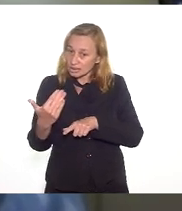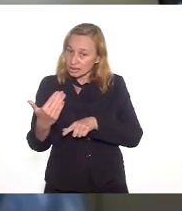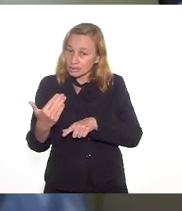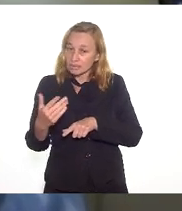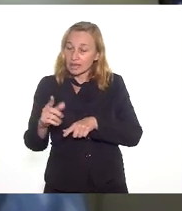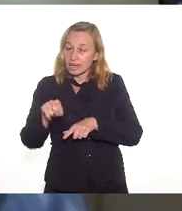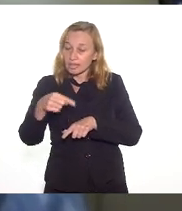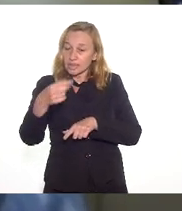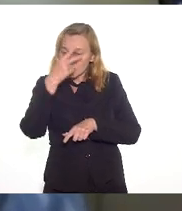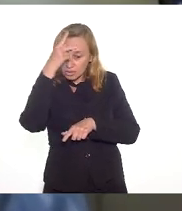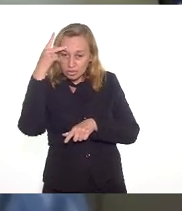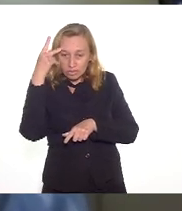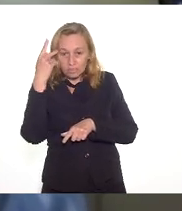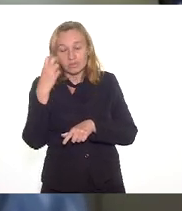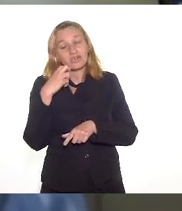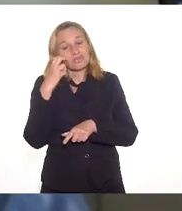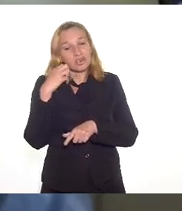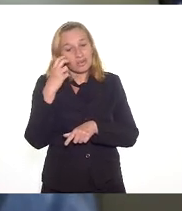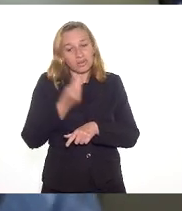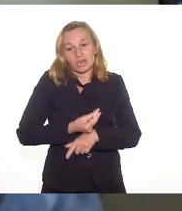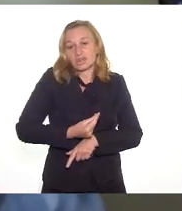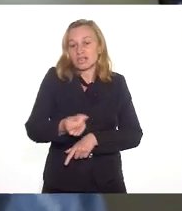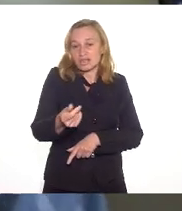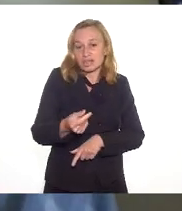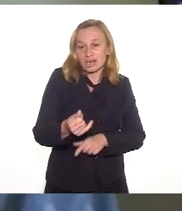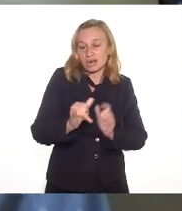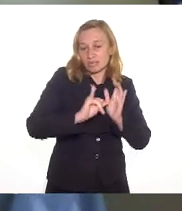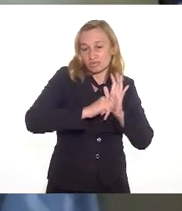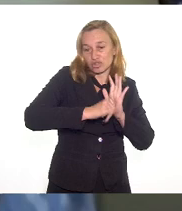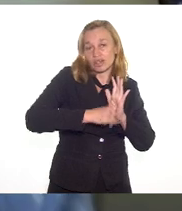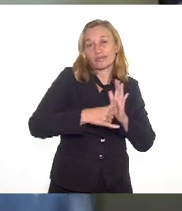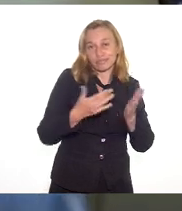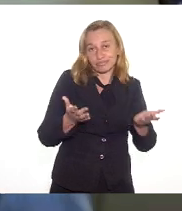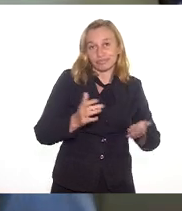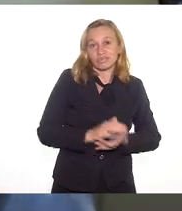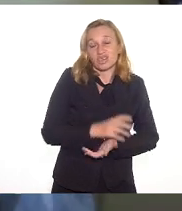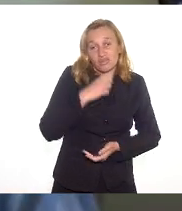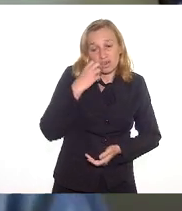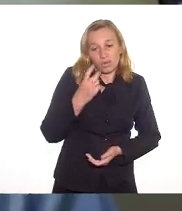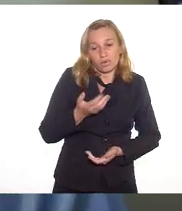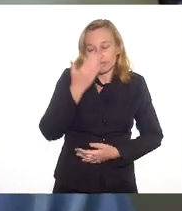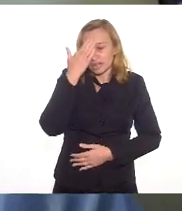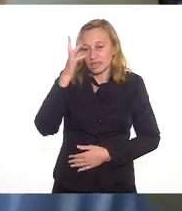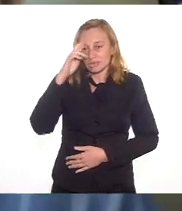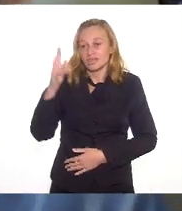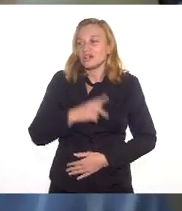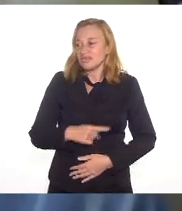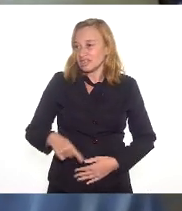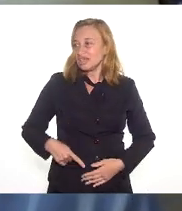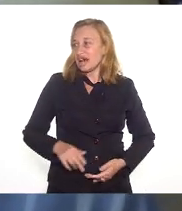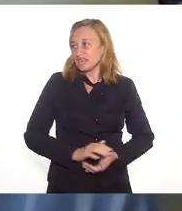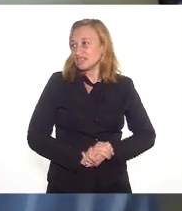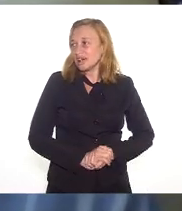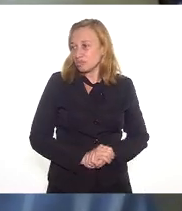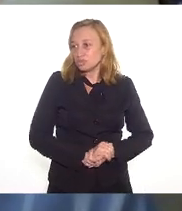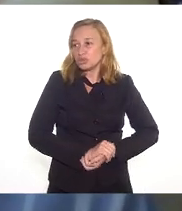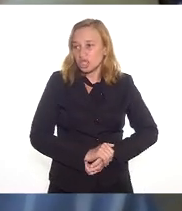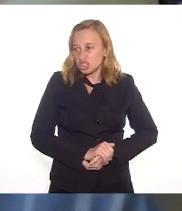seja exonerado e saiba pelo diário oficial. Muito obrigado, senhora presidente.